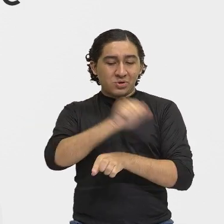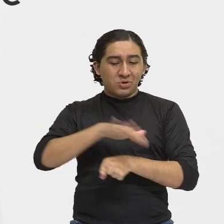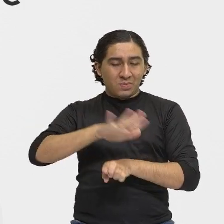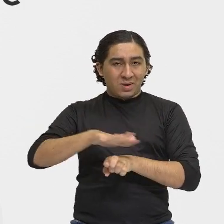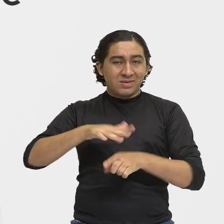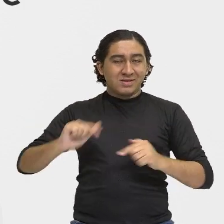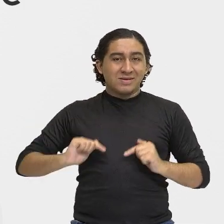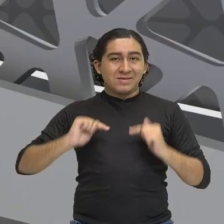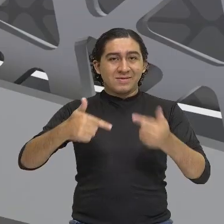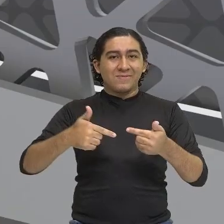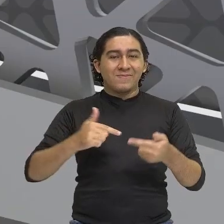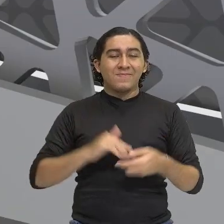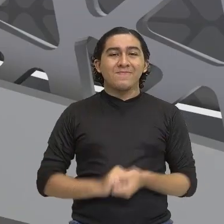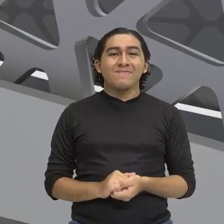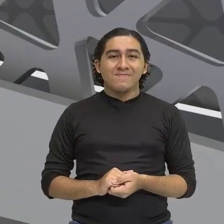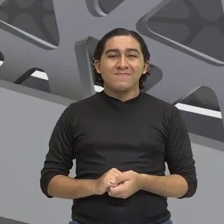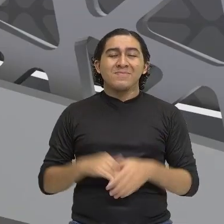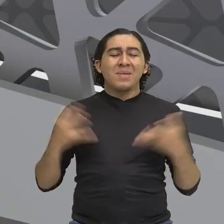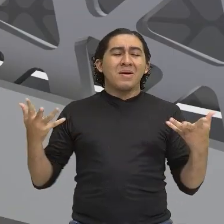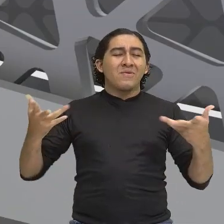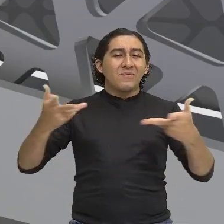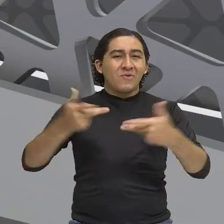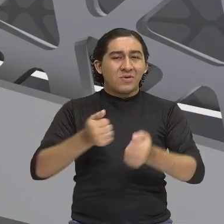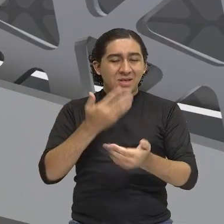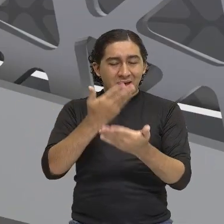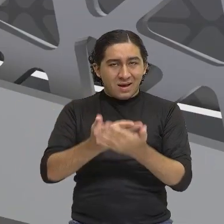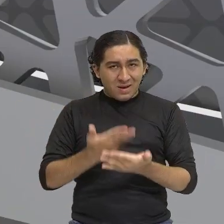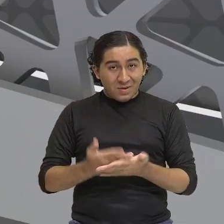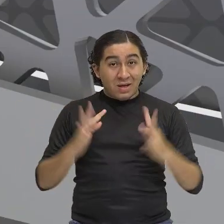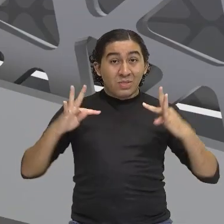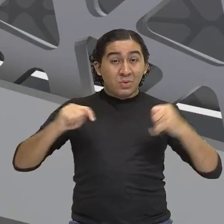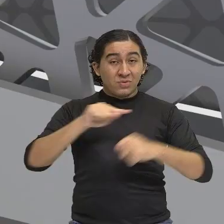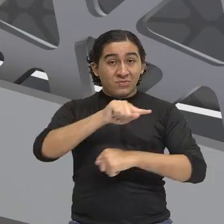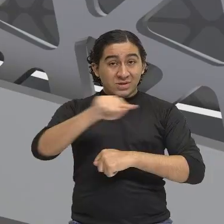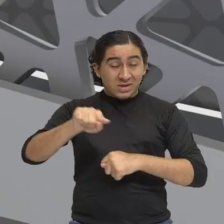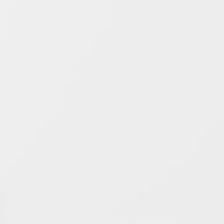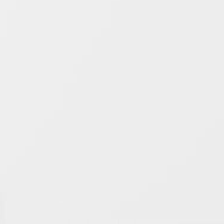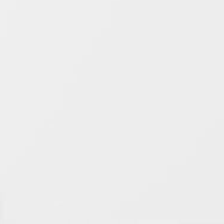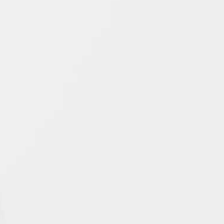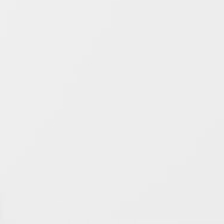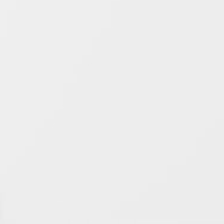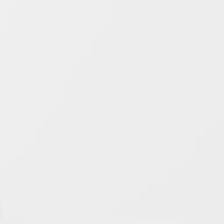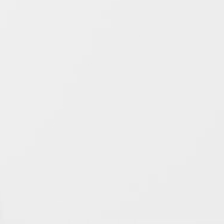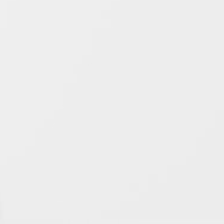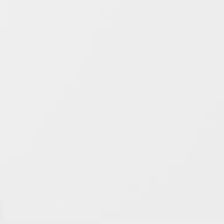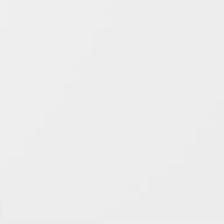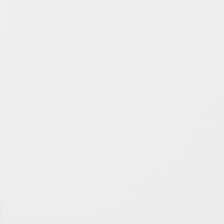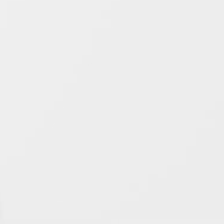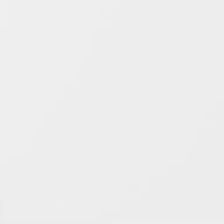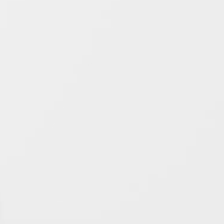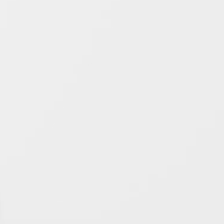de atuação. Uma excelente aula a todos.